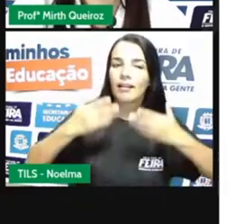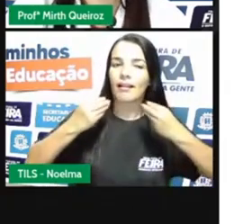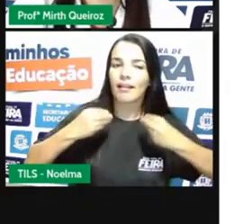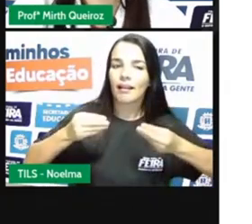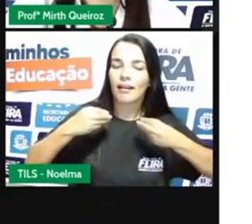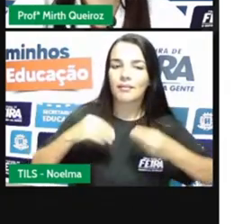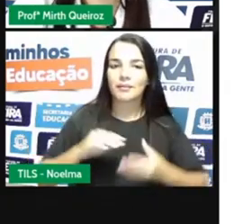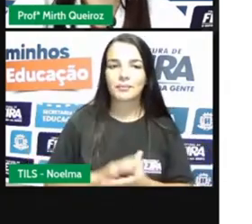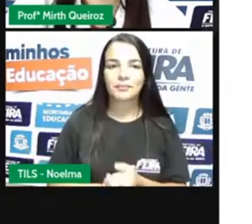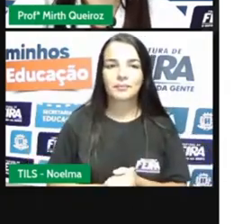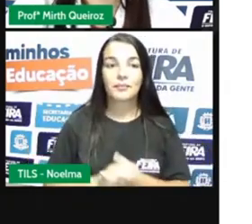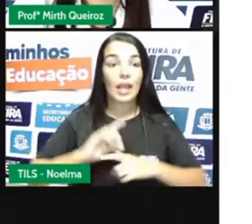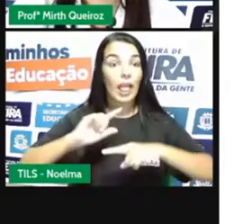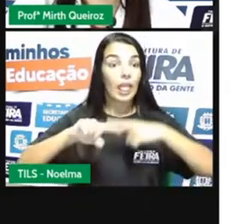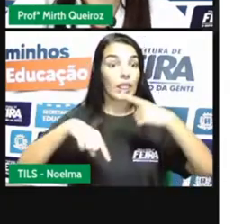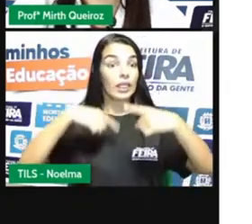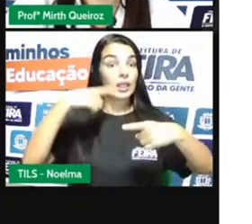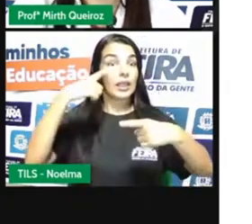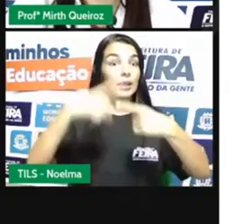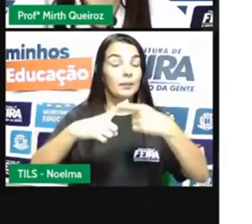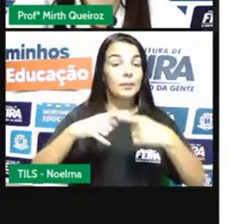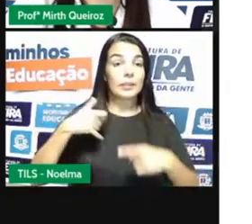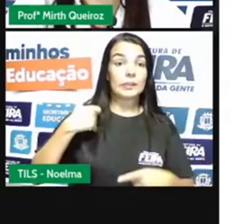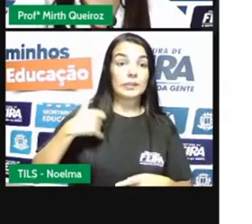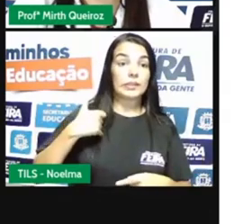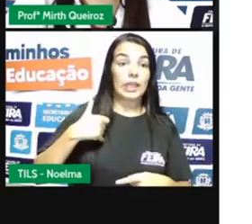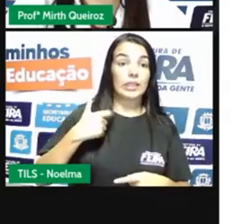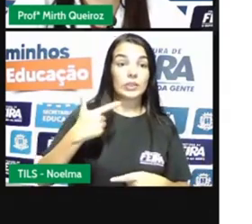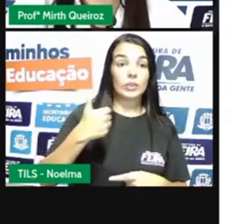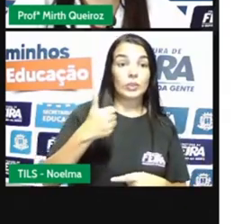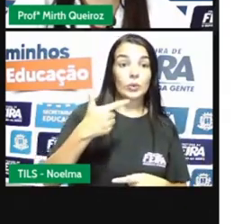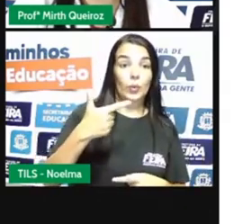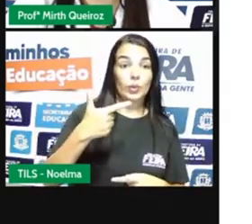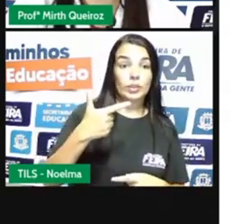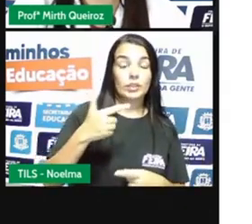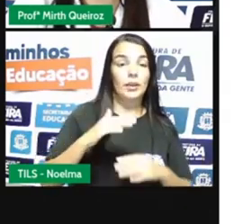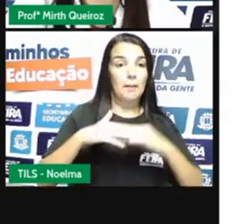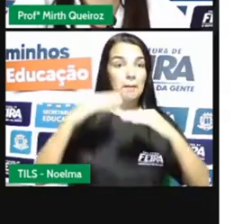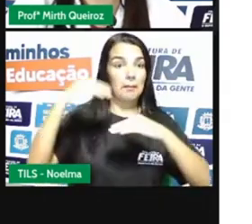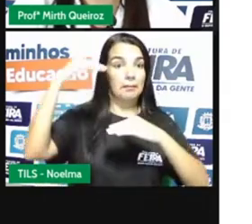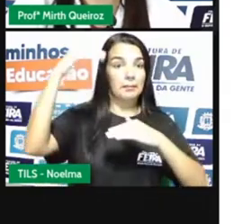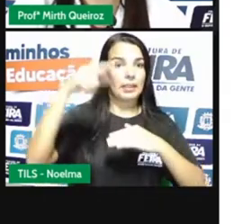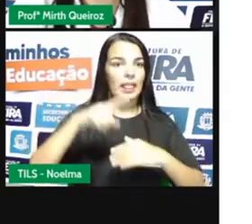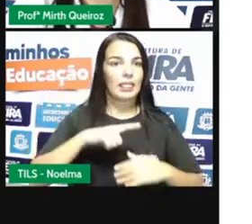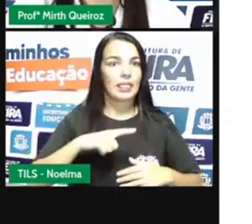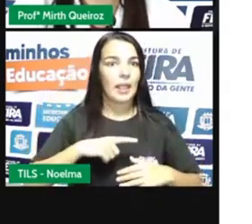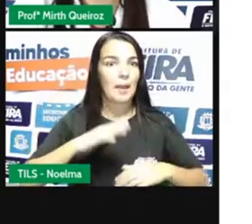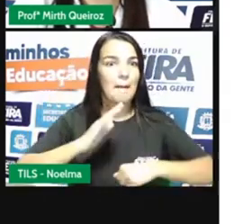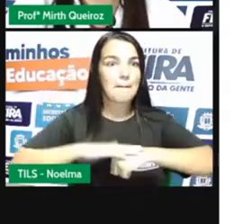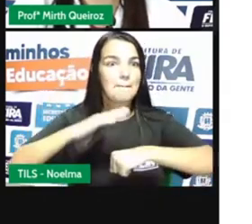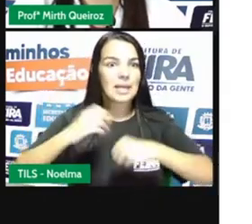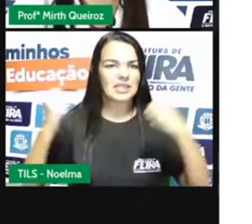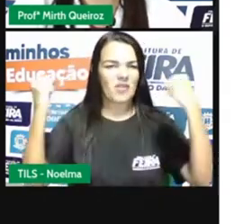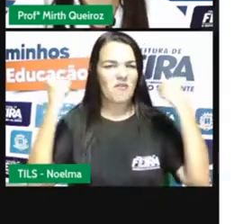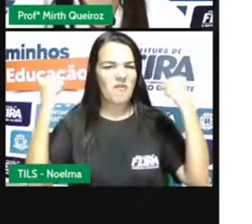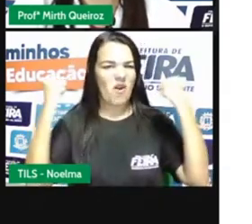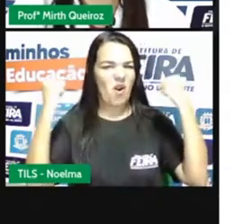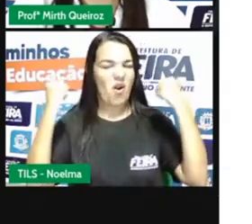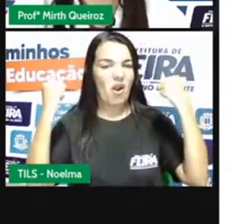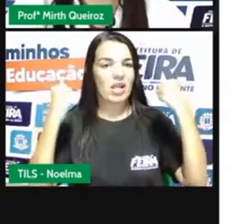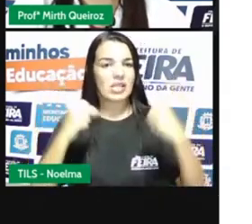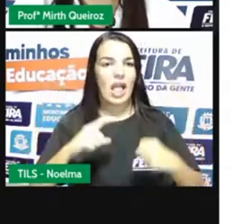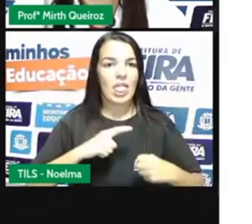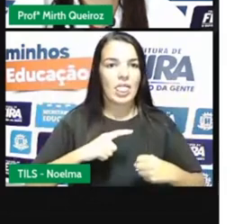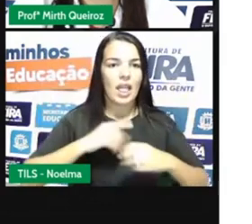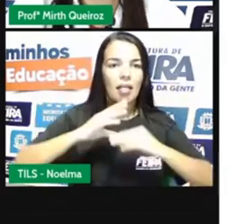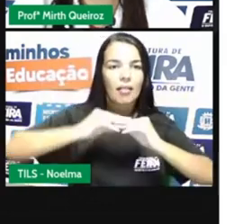A partir dos 12 anos, as crianças desenvolvem maior força, equilíbrio e flexibilidade. A